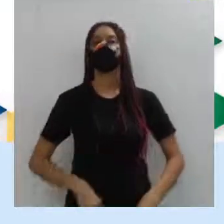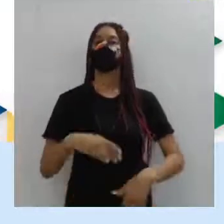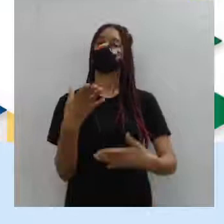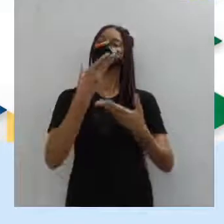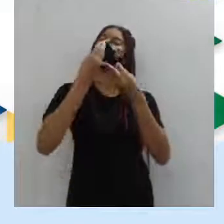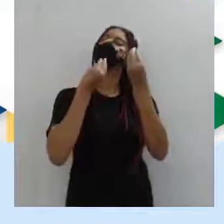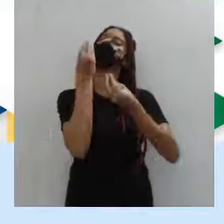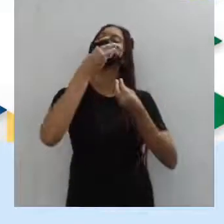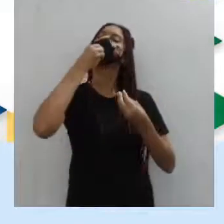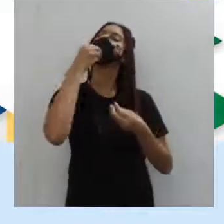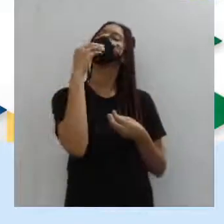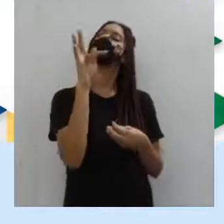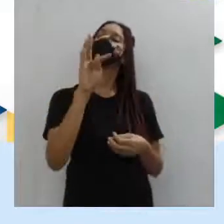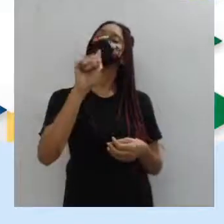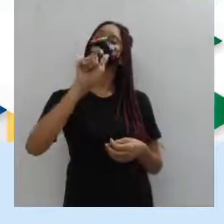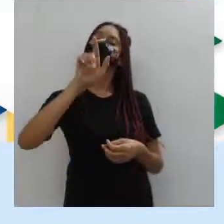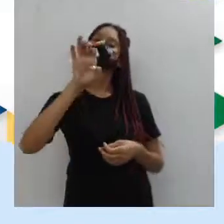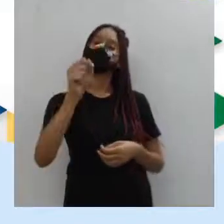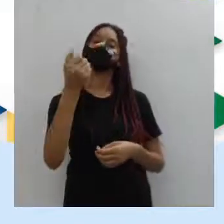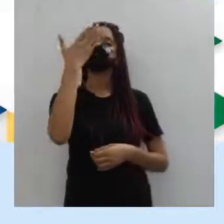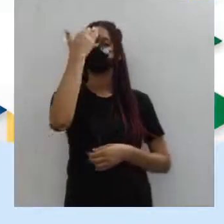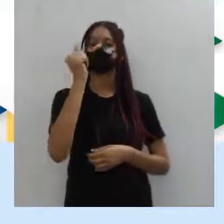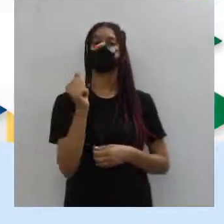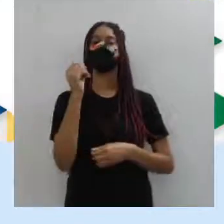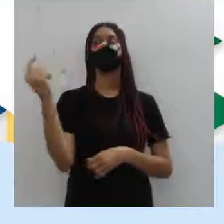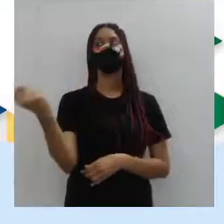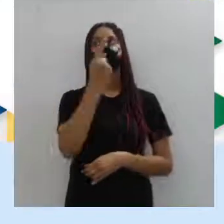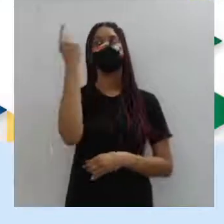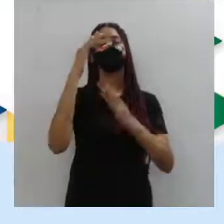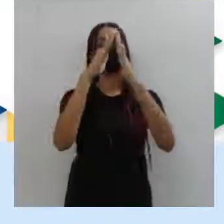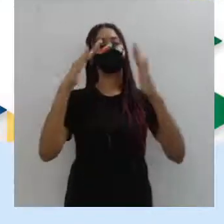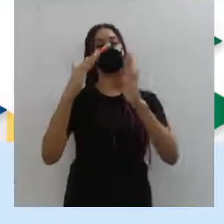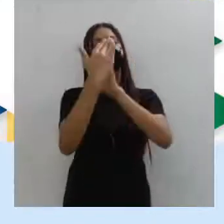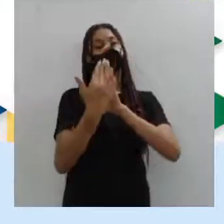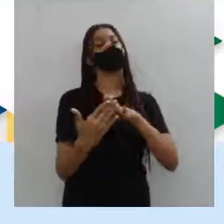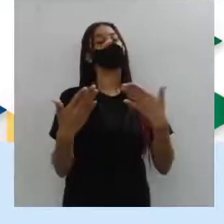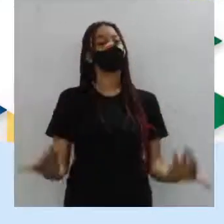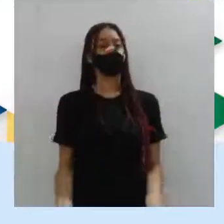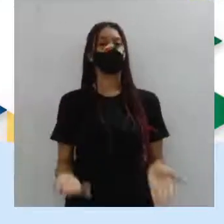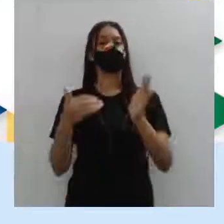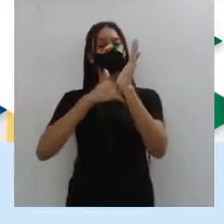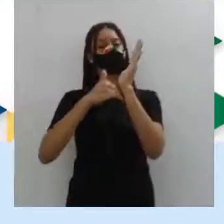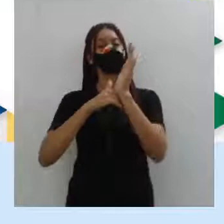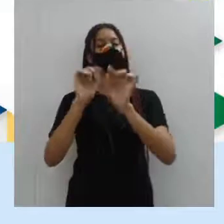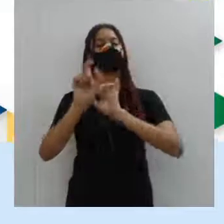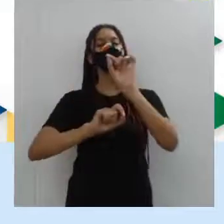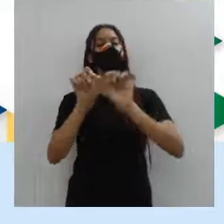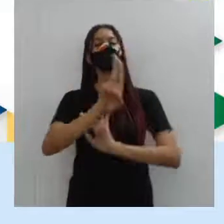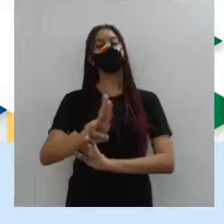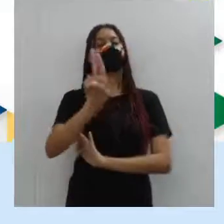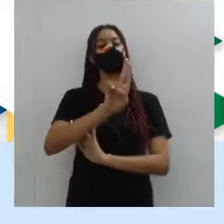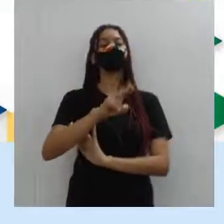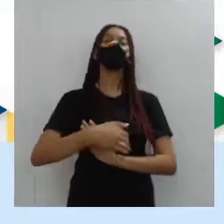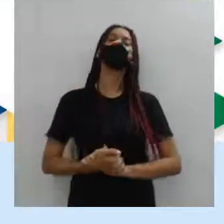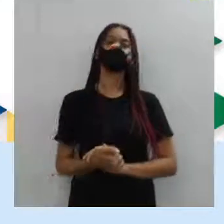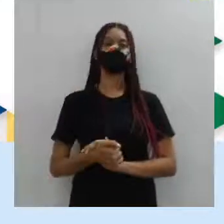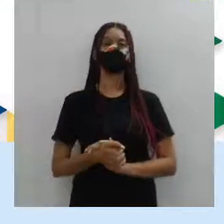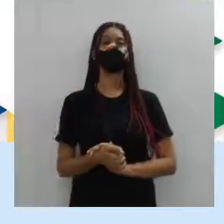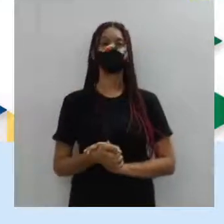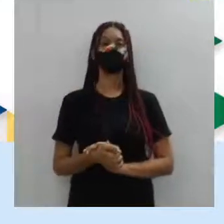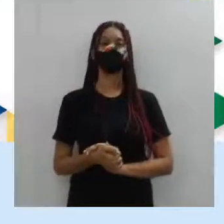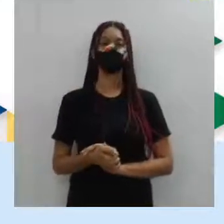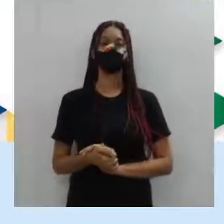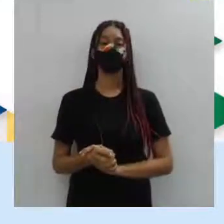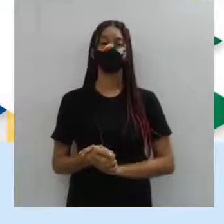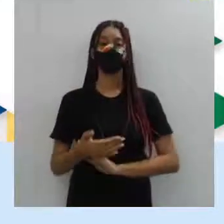altura aproximada da pirâmide de Kéops? Aí, esse é o segredo. Ele usou o favorecimento